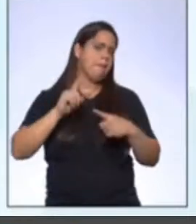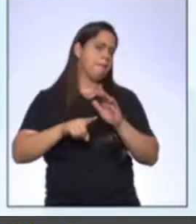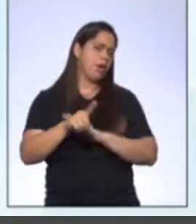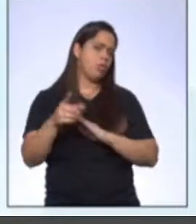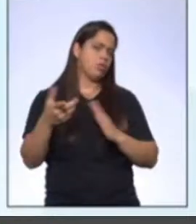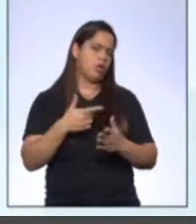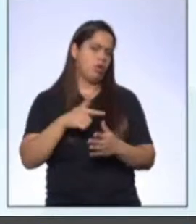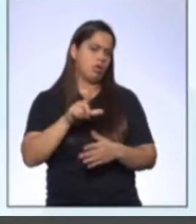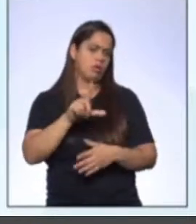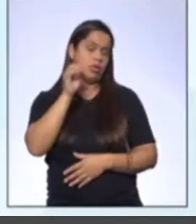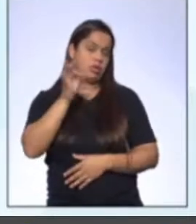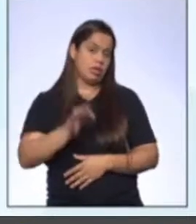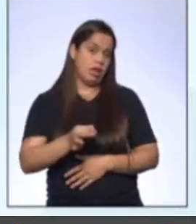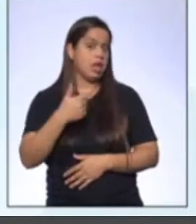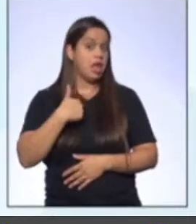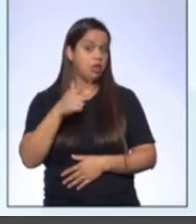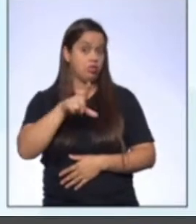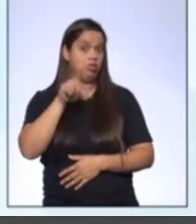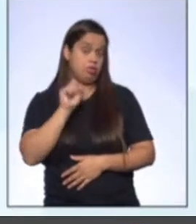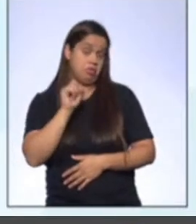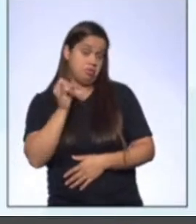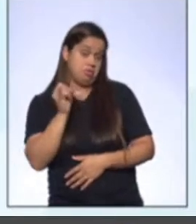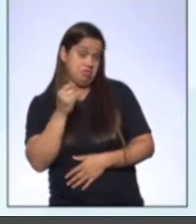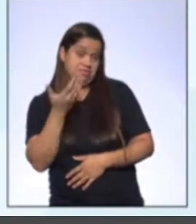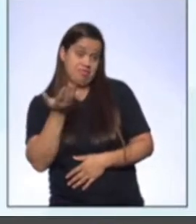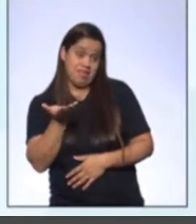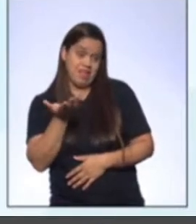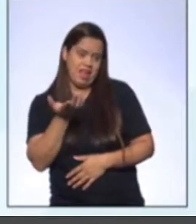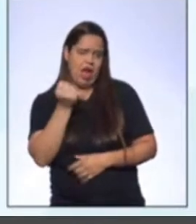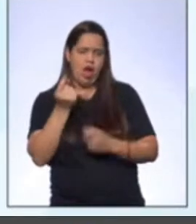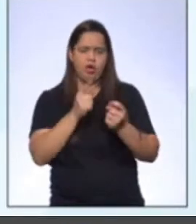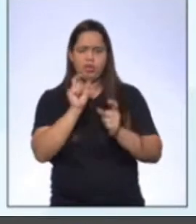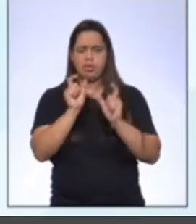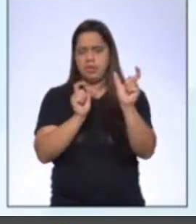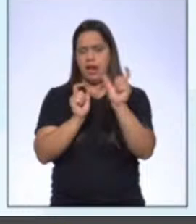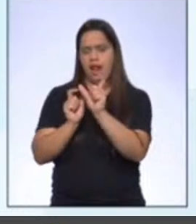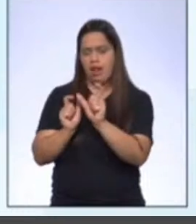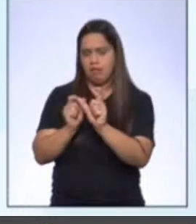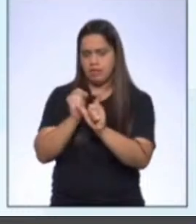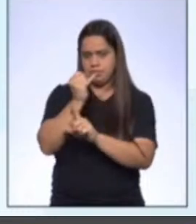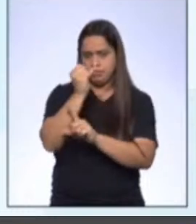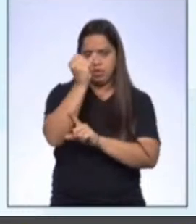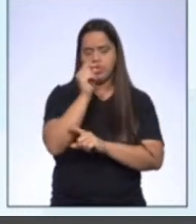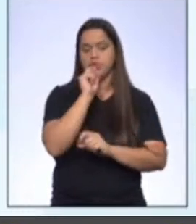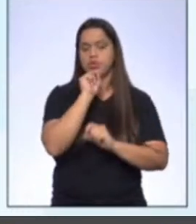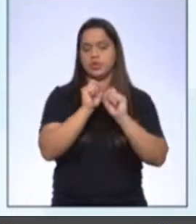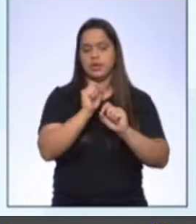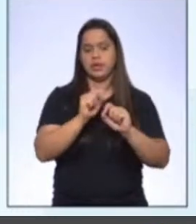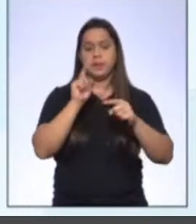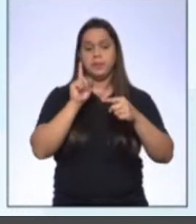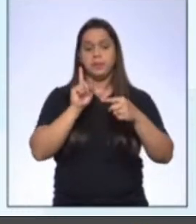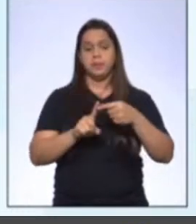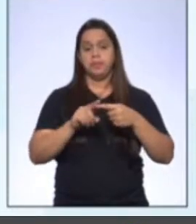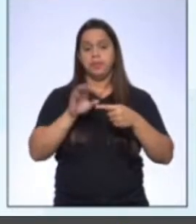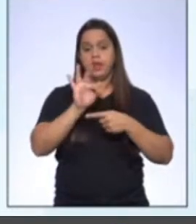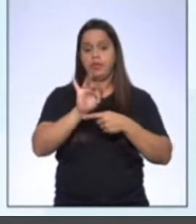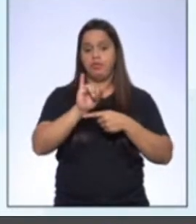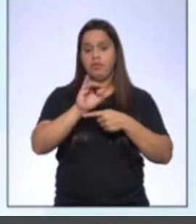correta? Eu marcaria, se fosse vocês, algumas palavrinhas-chave. Eu circularia aí ficção